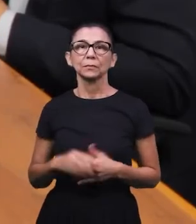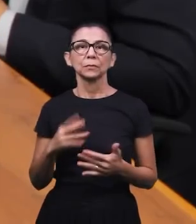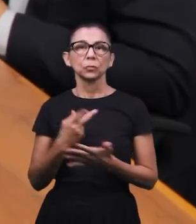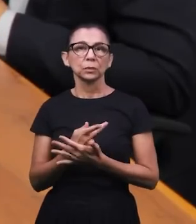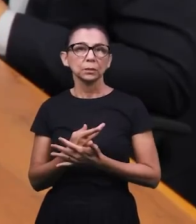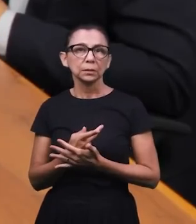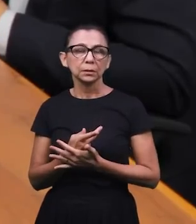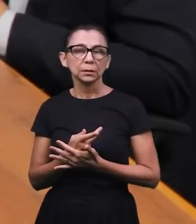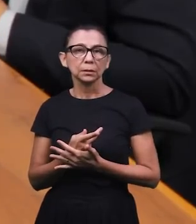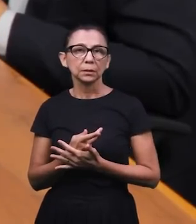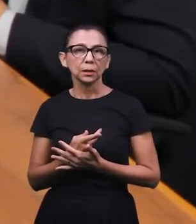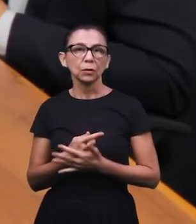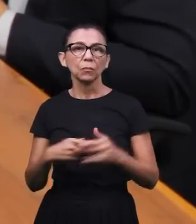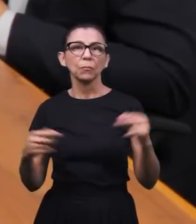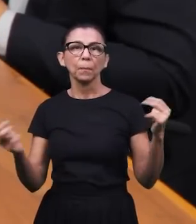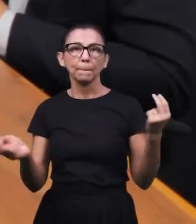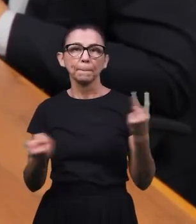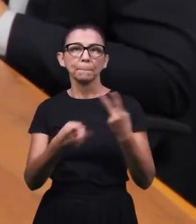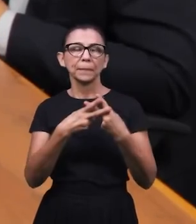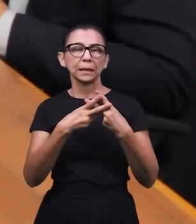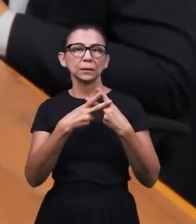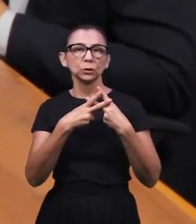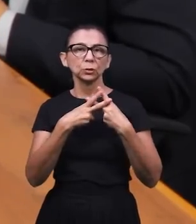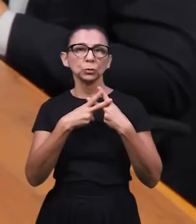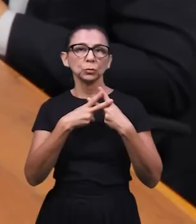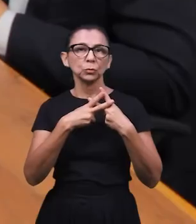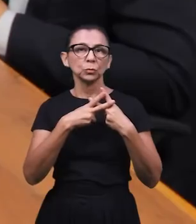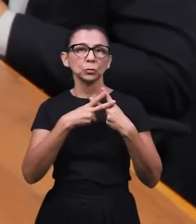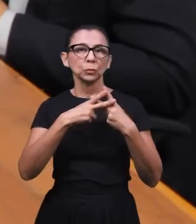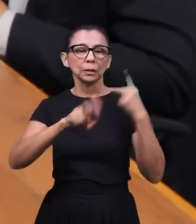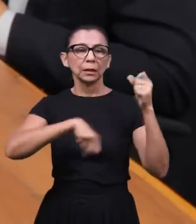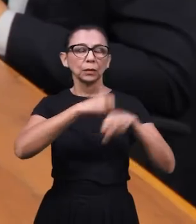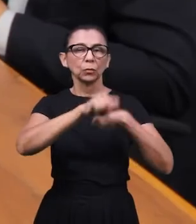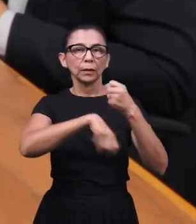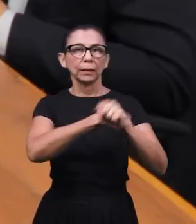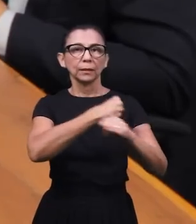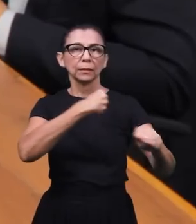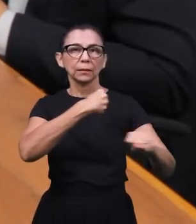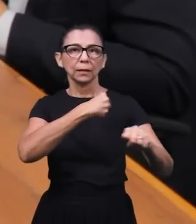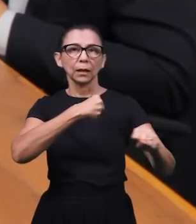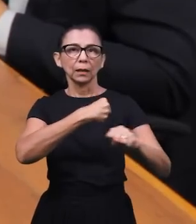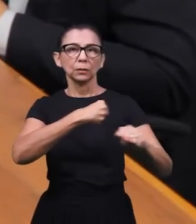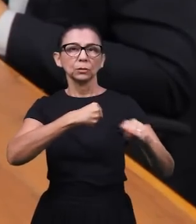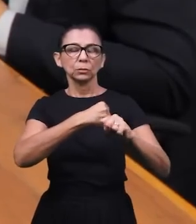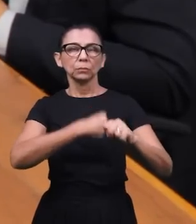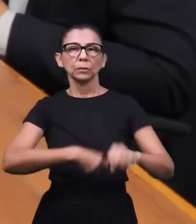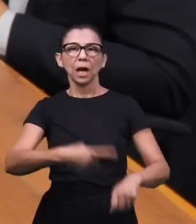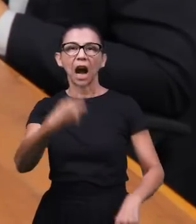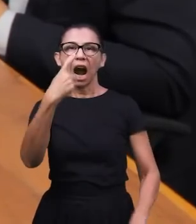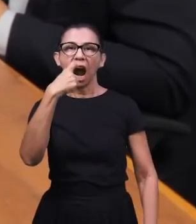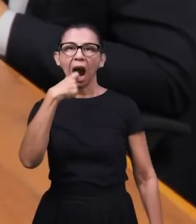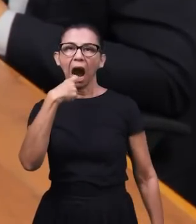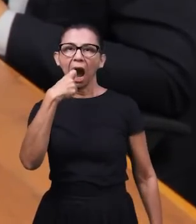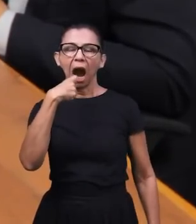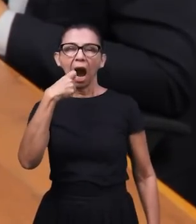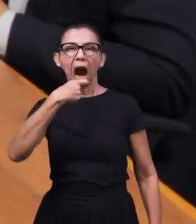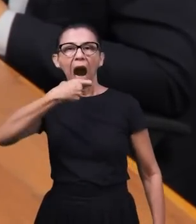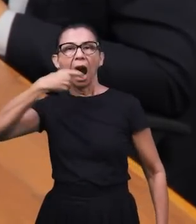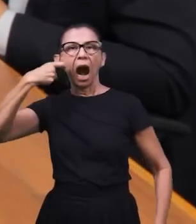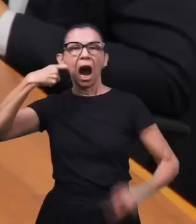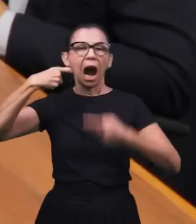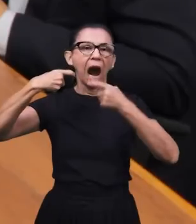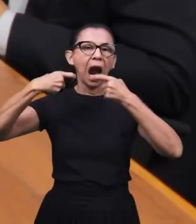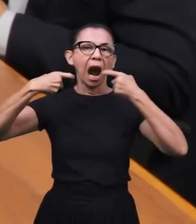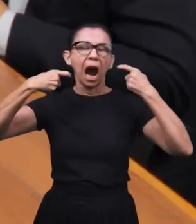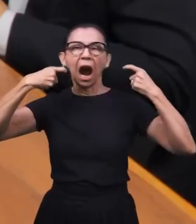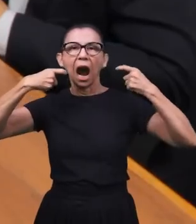ele foi preso, acorrentado, levado por ganchos, foi levado, acho, gancho botar na boca dele, na face dele,